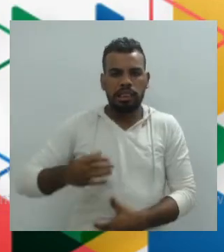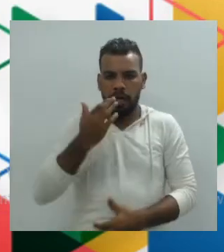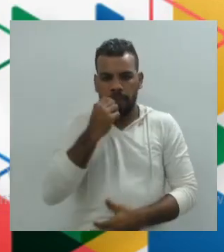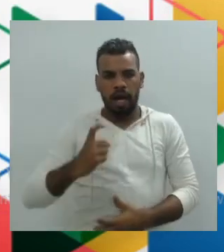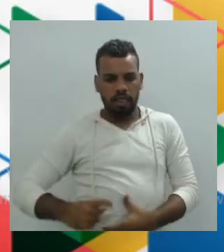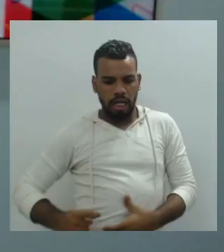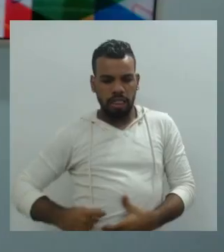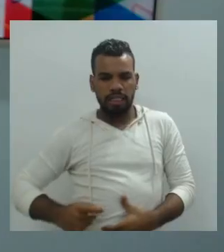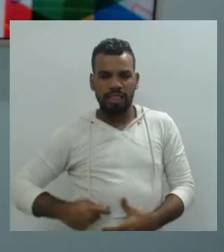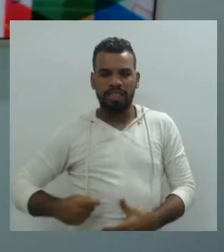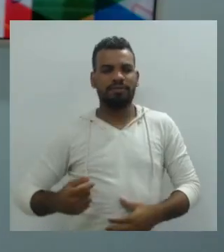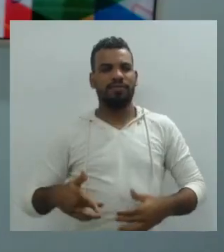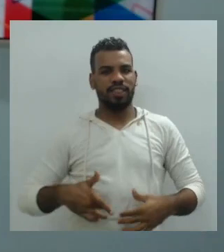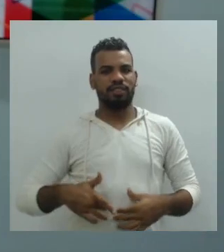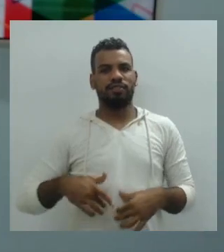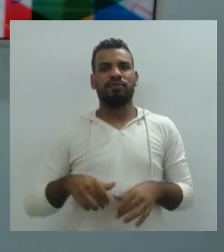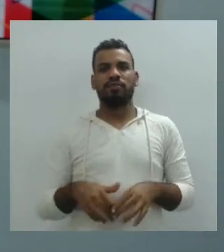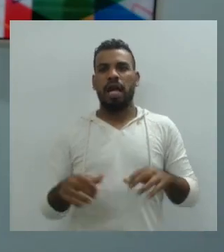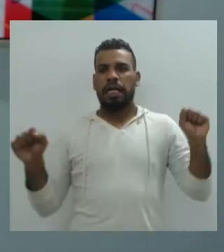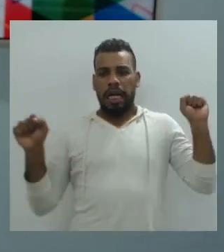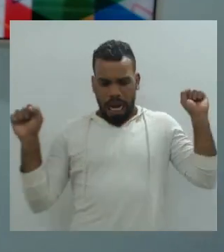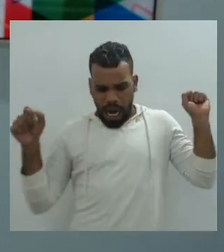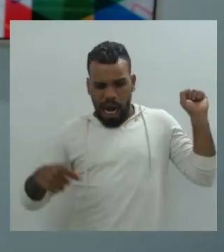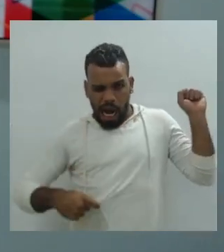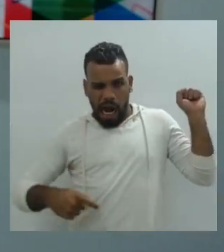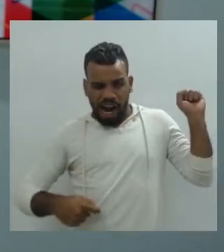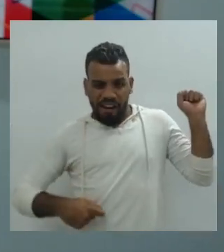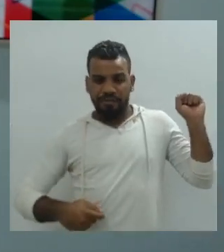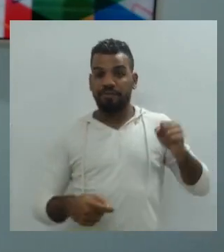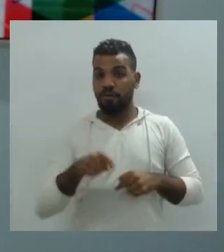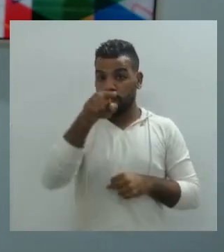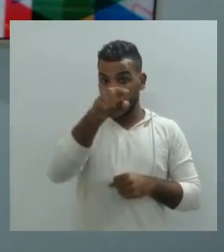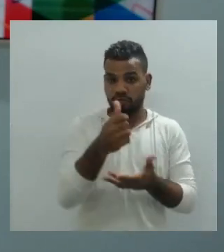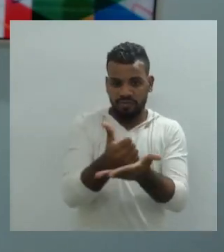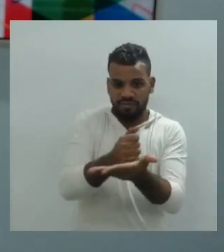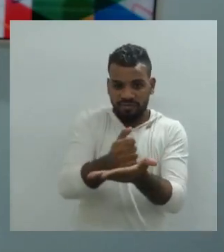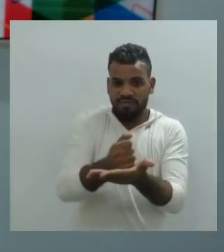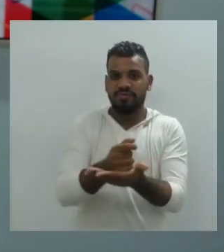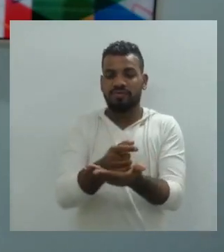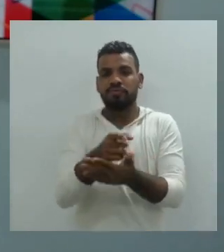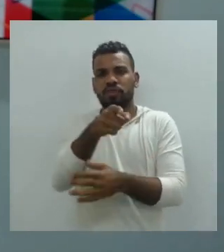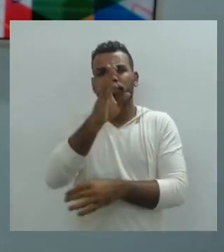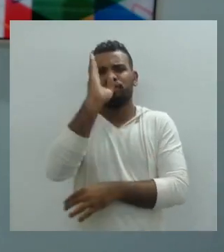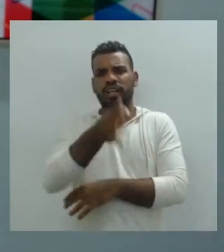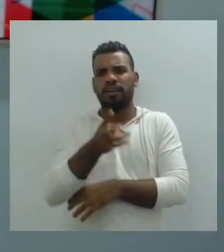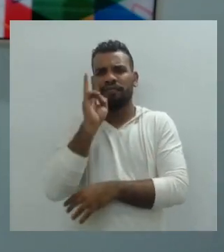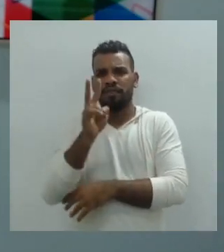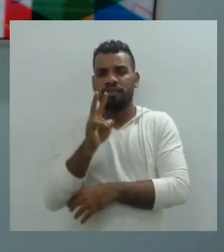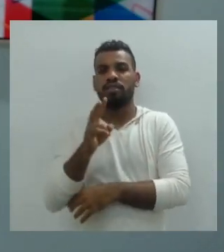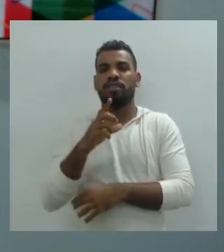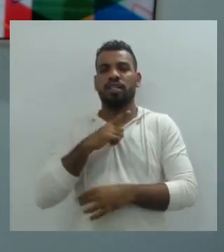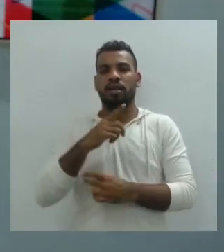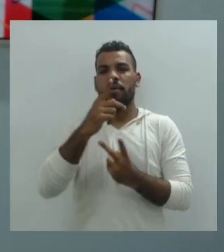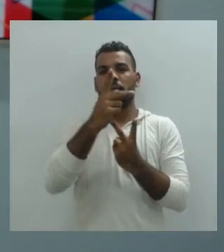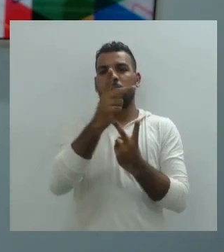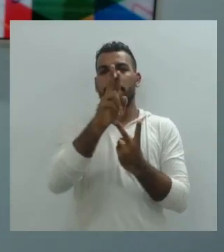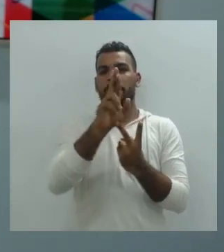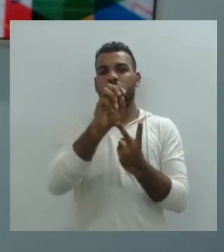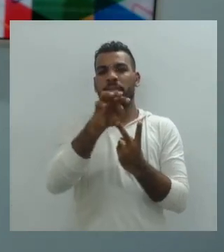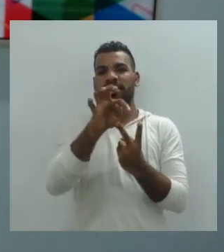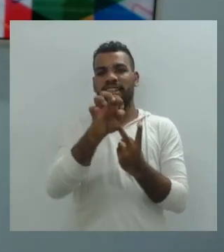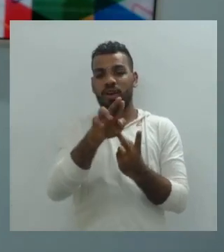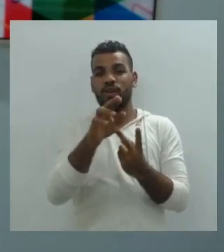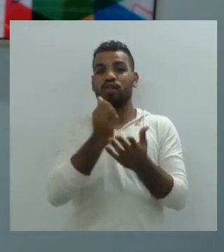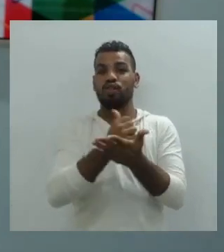aqui para mim, Robertão. E se você é antenado em jogos de videogame, você também deve ter ouvido falar de Prometeu nos jogos